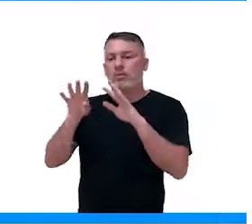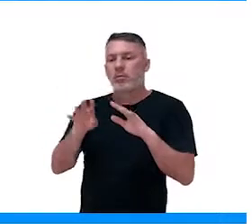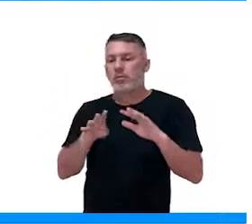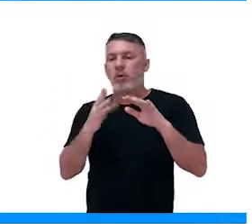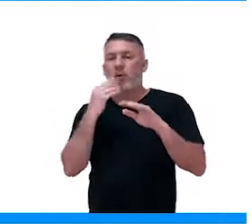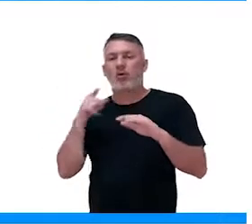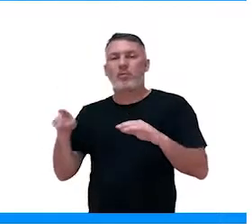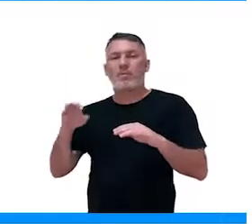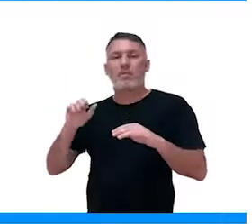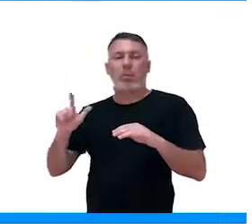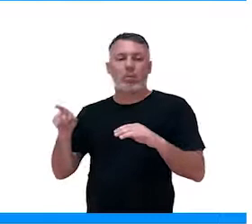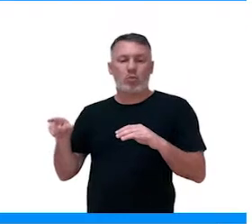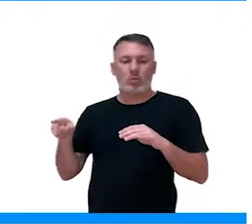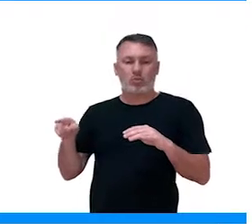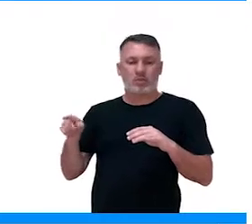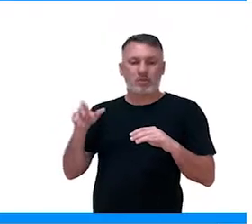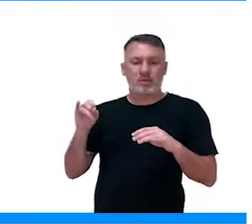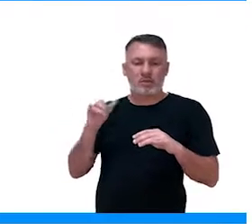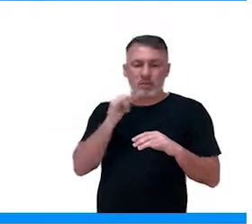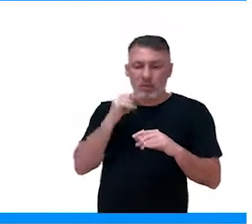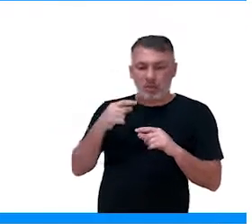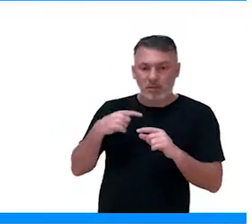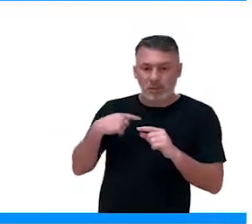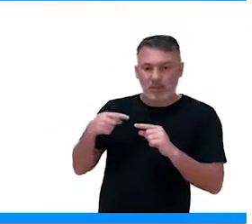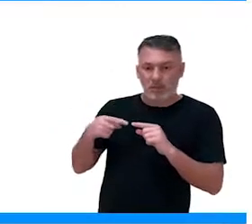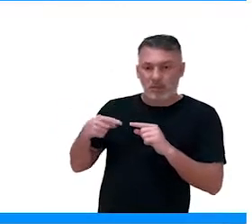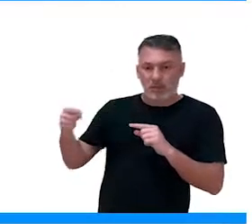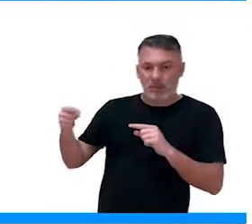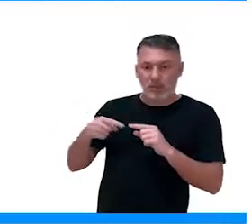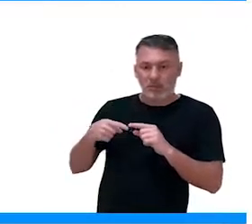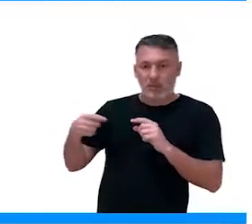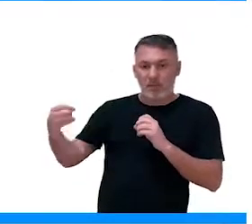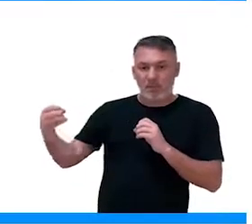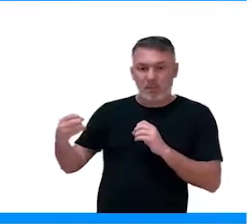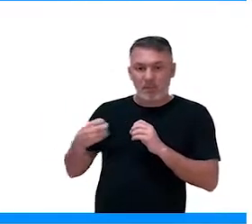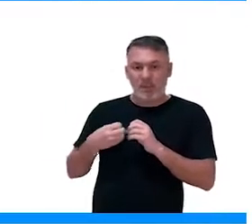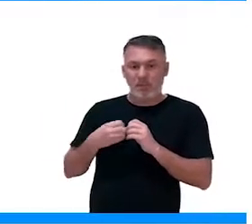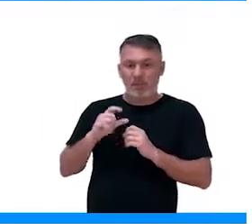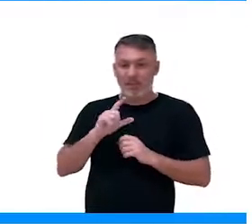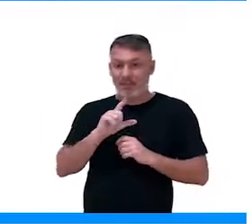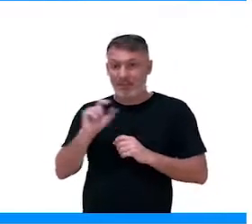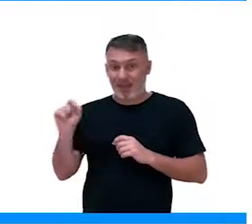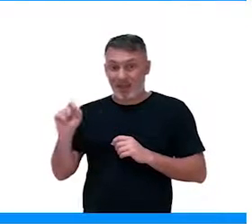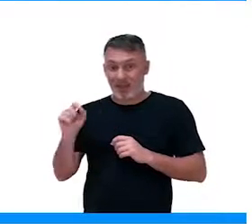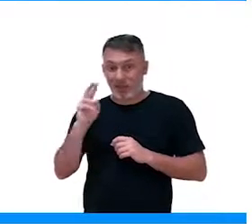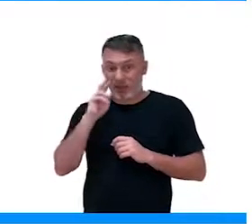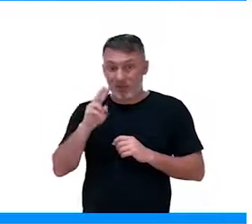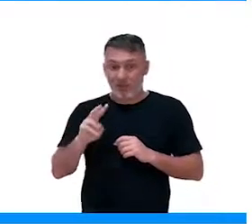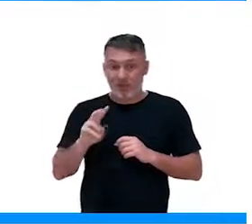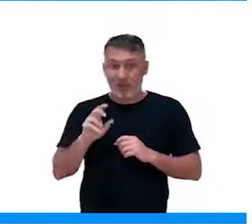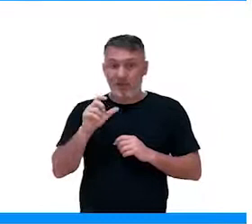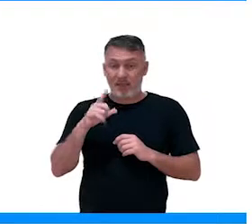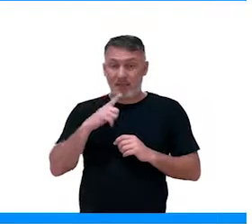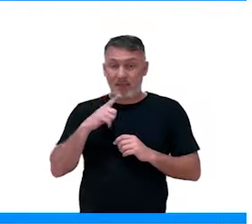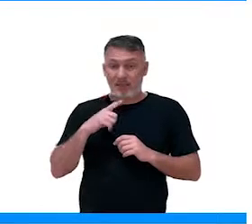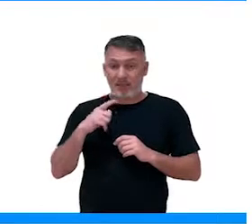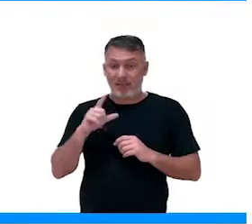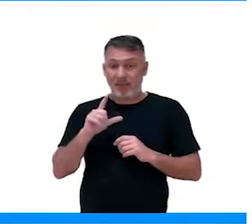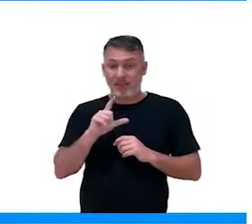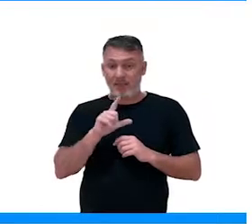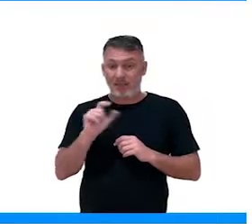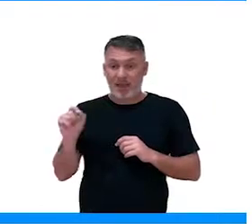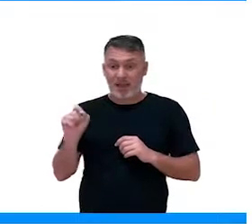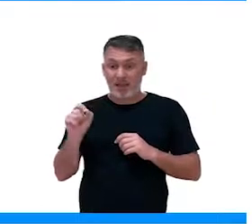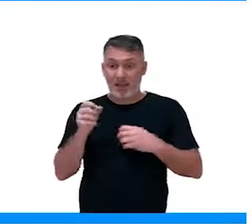se o mel está a menos de 100 metros de distância, elas dançam em círculo. Olha a linguagem que elas